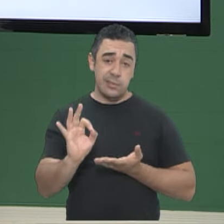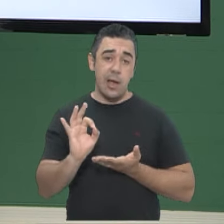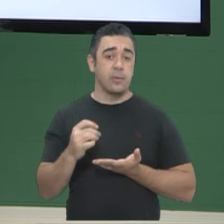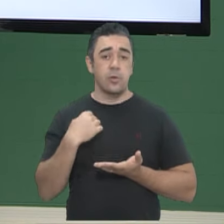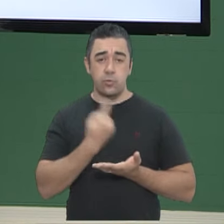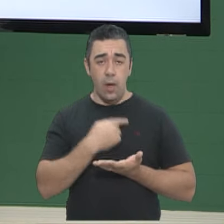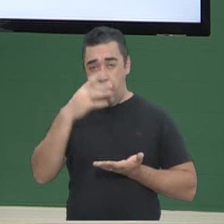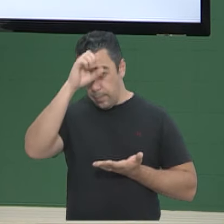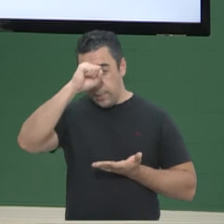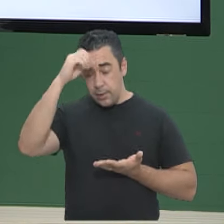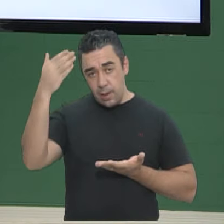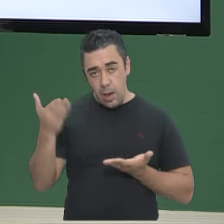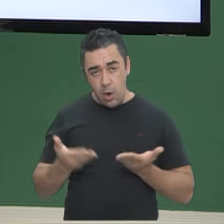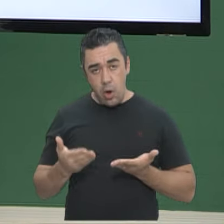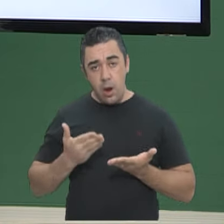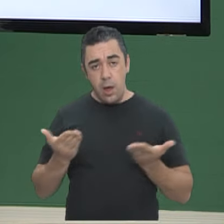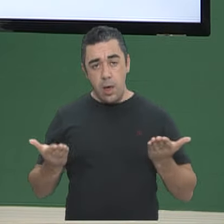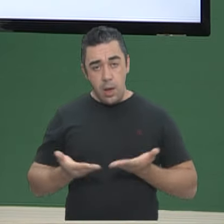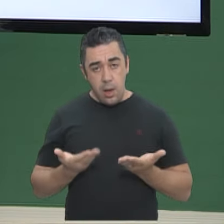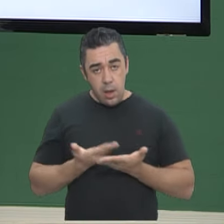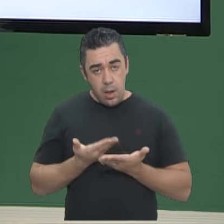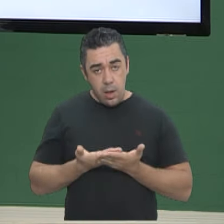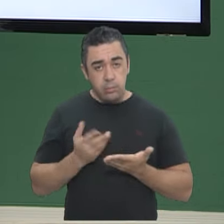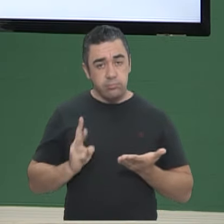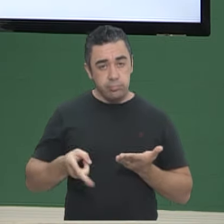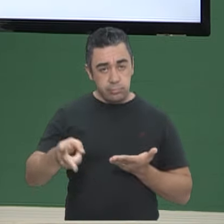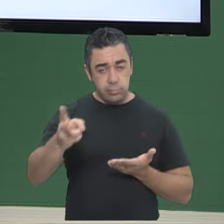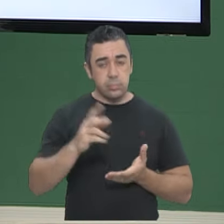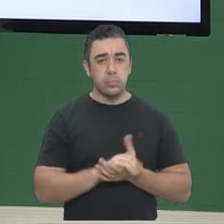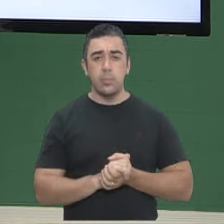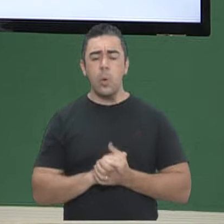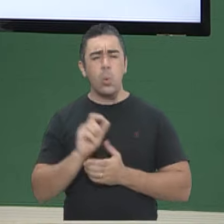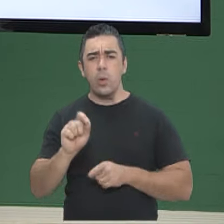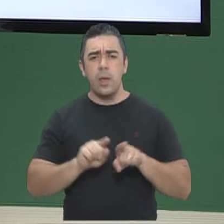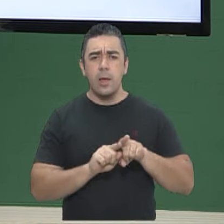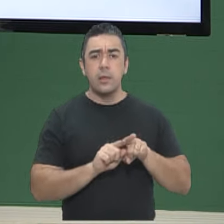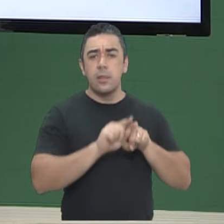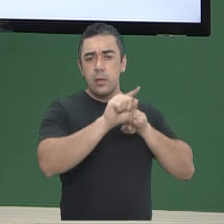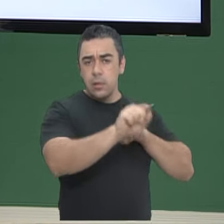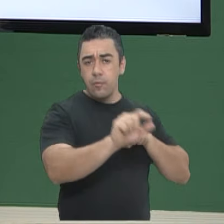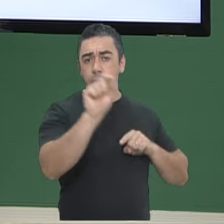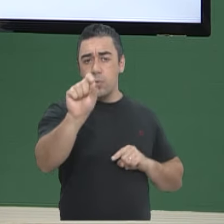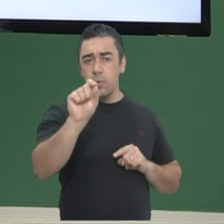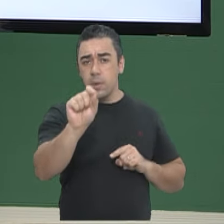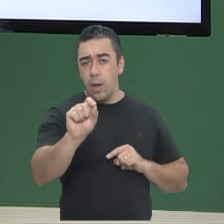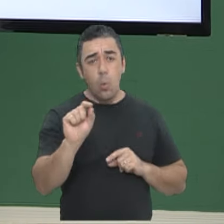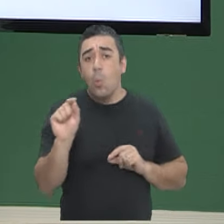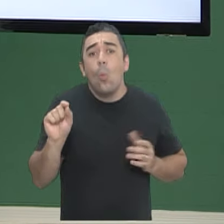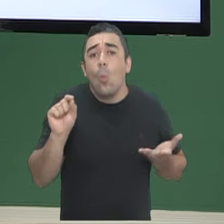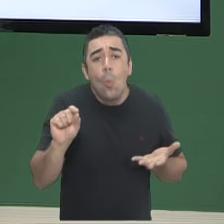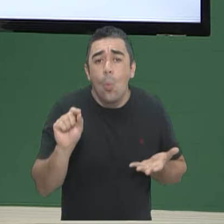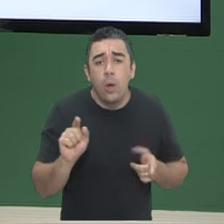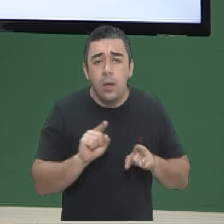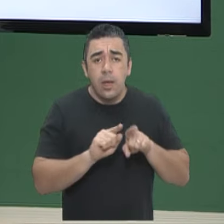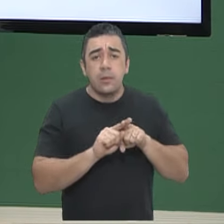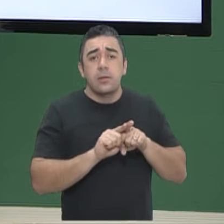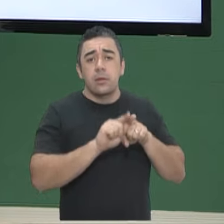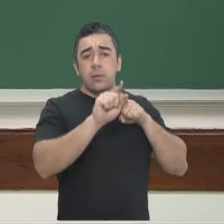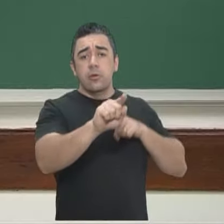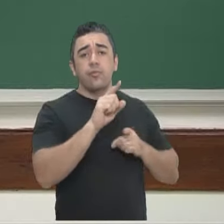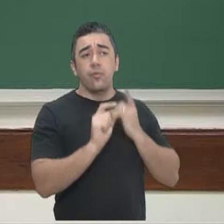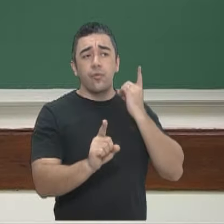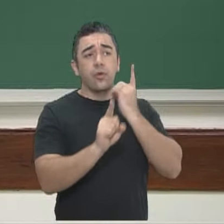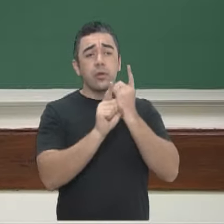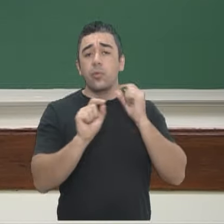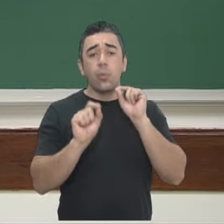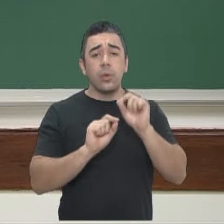vamos aprender nessa aula. Então, dando sequência, nós vamos falar do atletismo, identificando primeiro o que é o atletismo. Então, vamos identificar